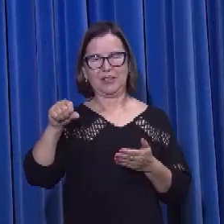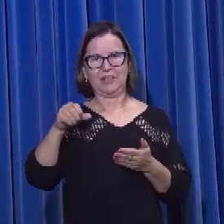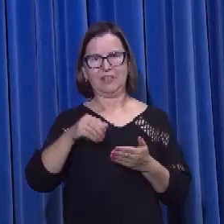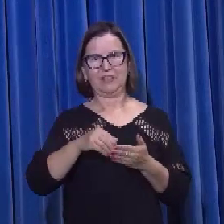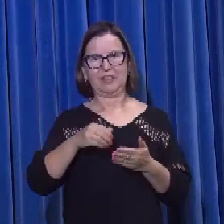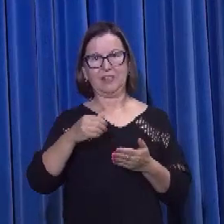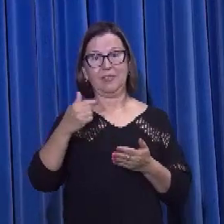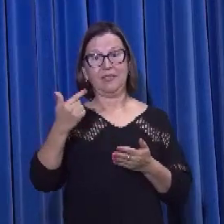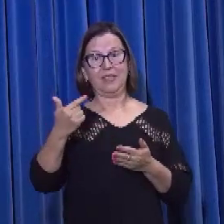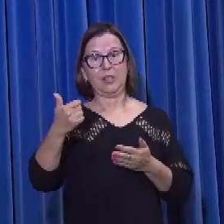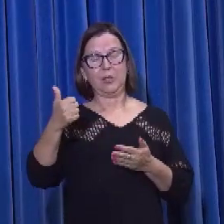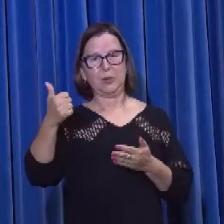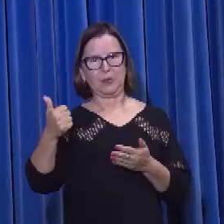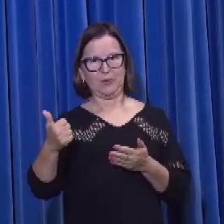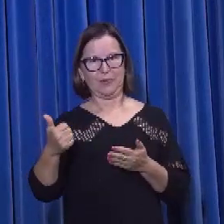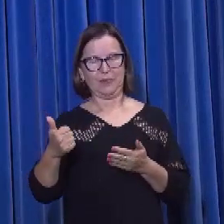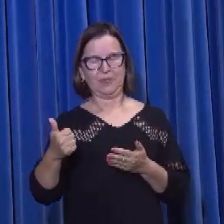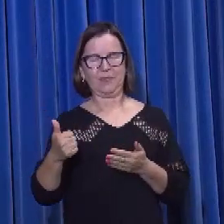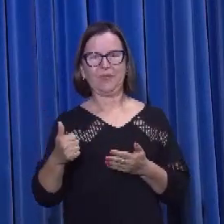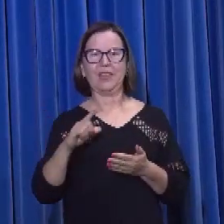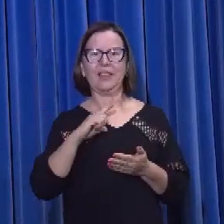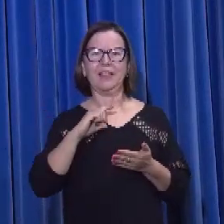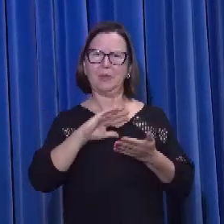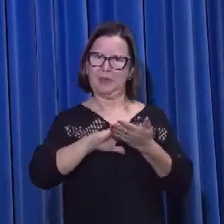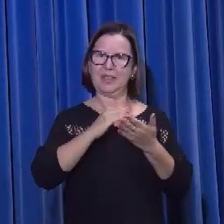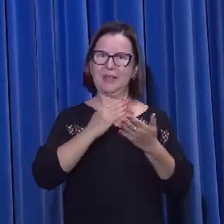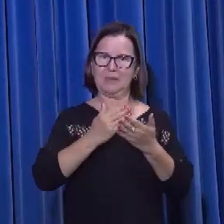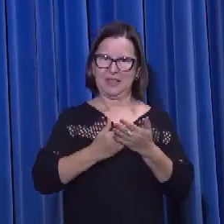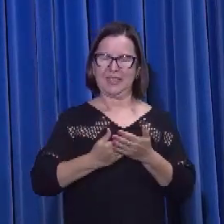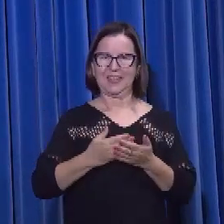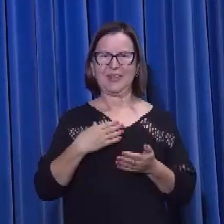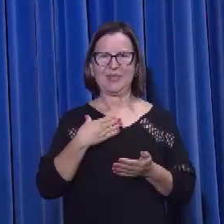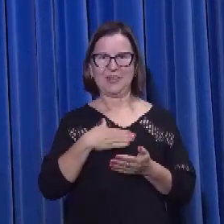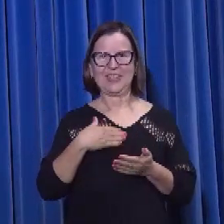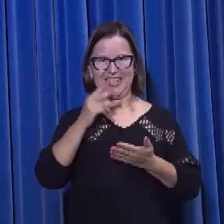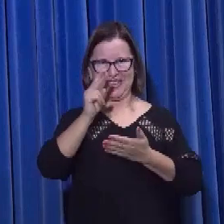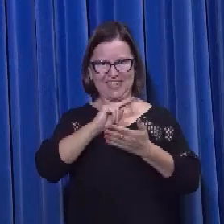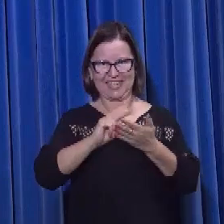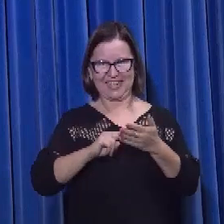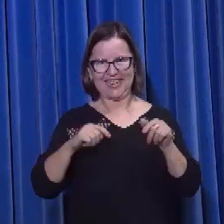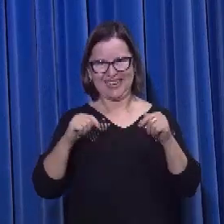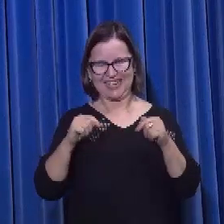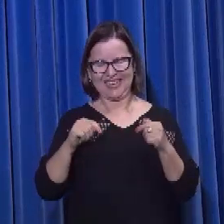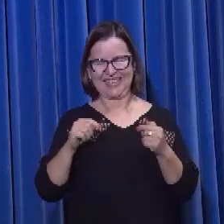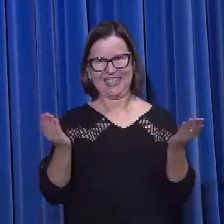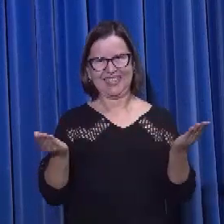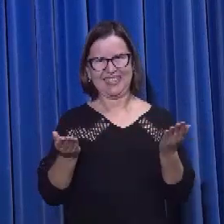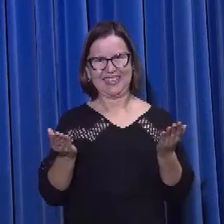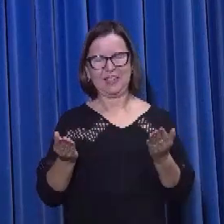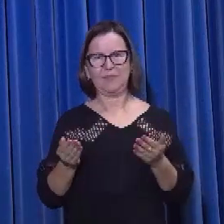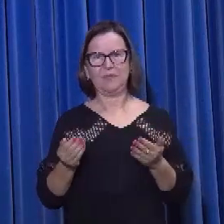Mas ele traz uma outra versão e eu gostaria de que a gente pudesse estar lendo aqui também.